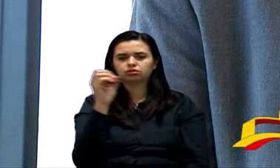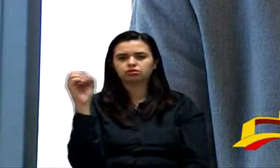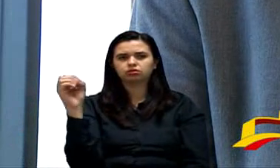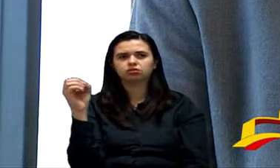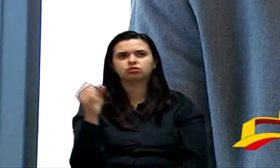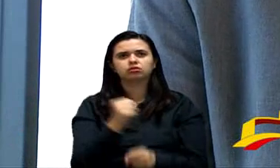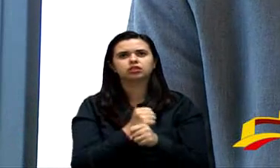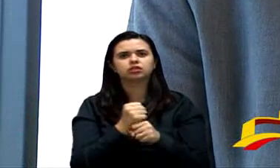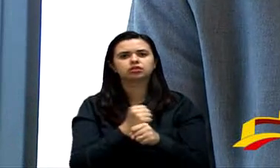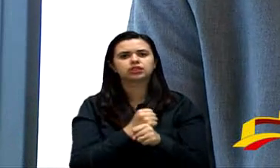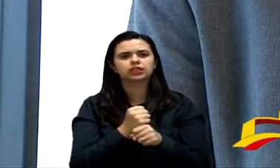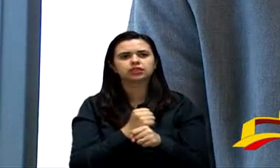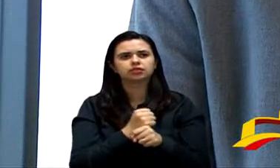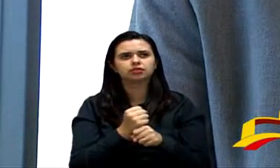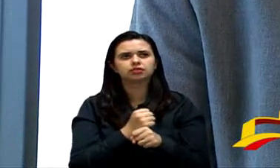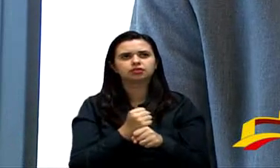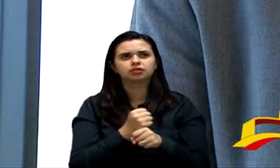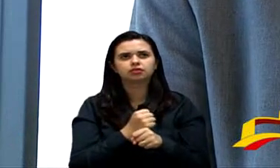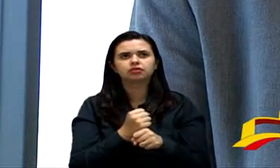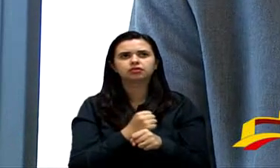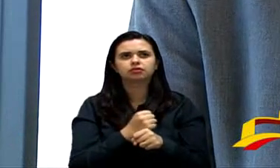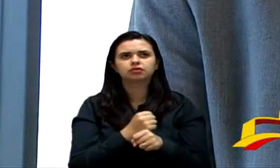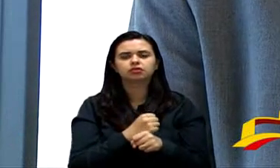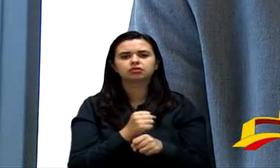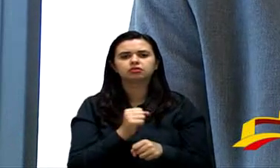não sei se é da